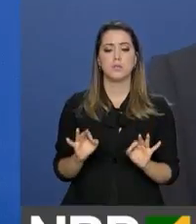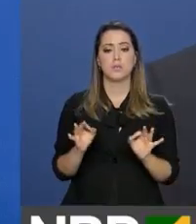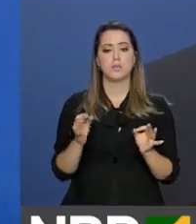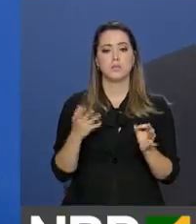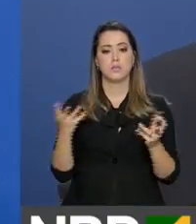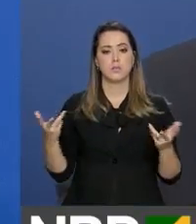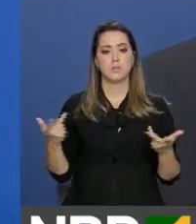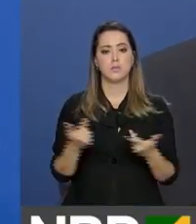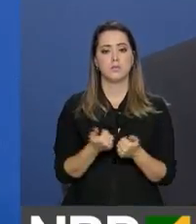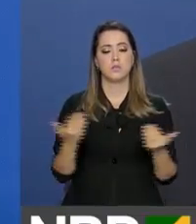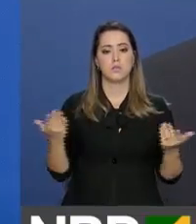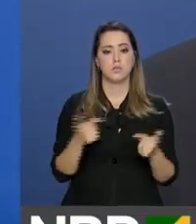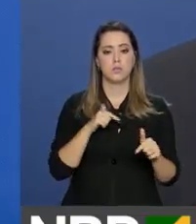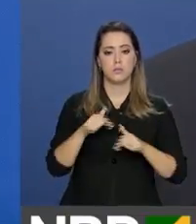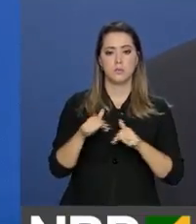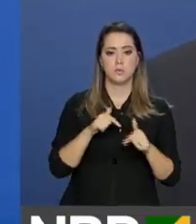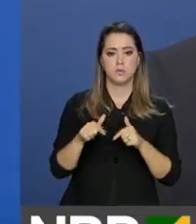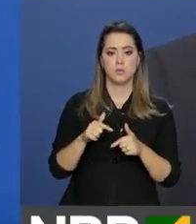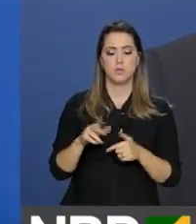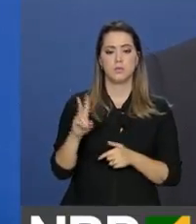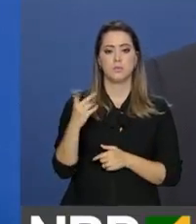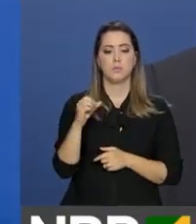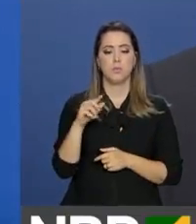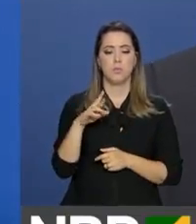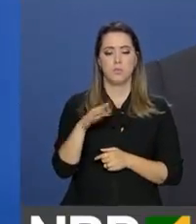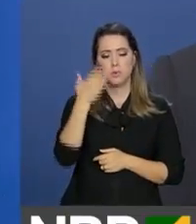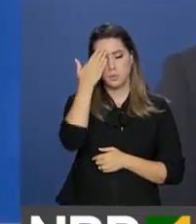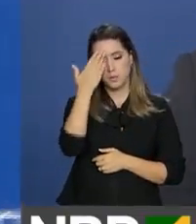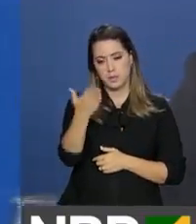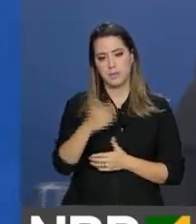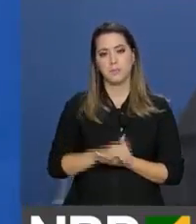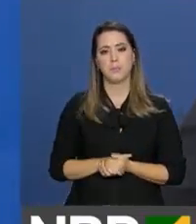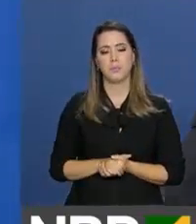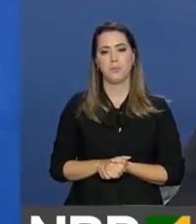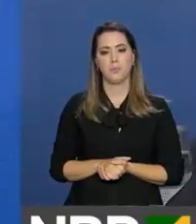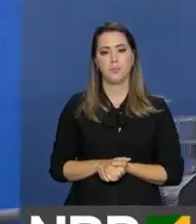agora sob a batuta e sob a condução do Helder Barbalho. Muito obrigado a vocês.